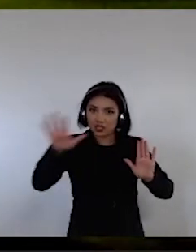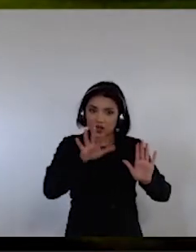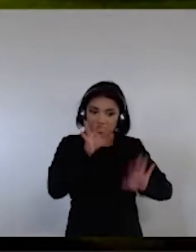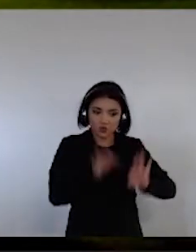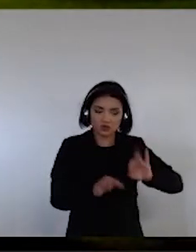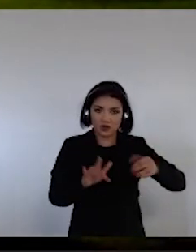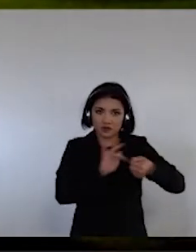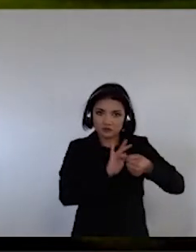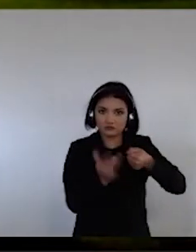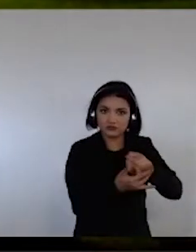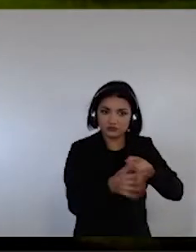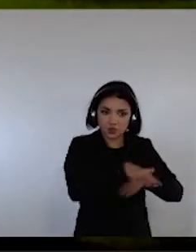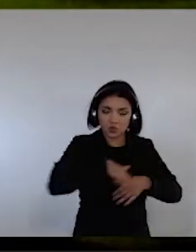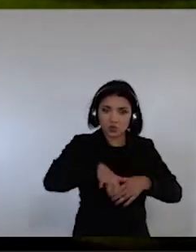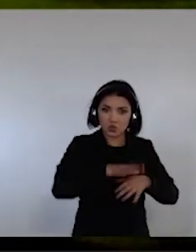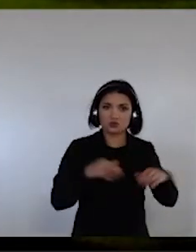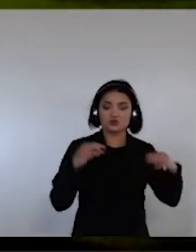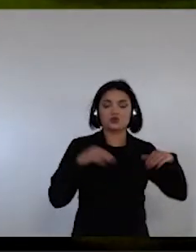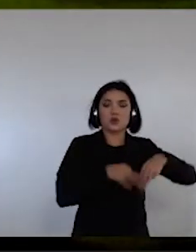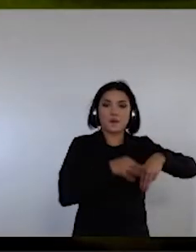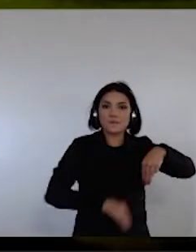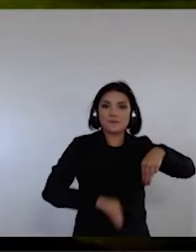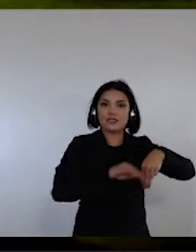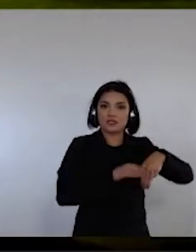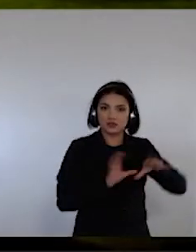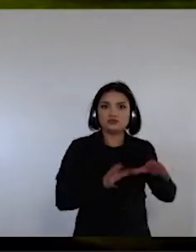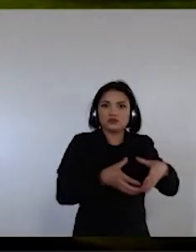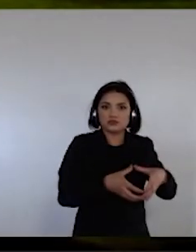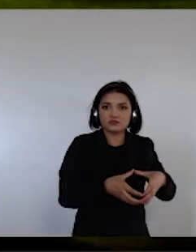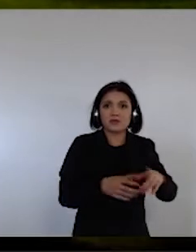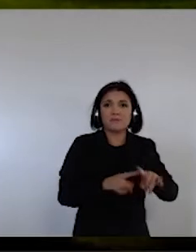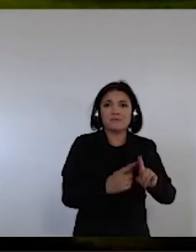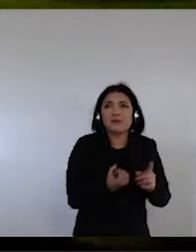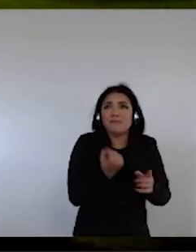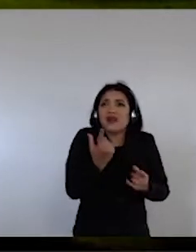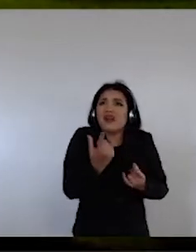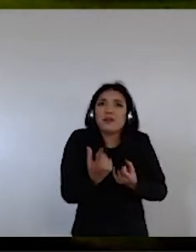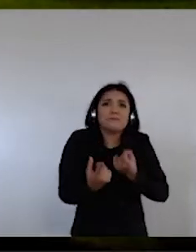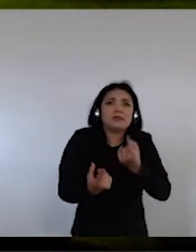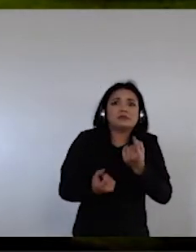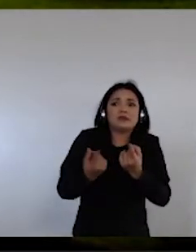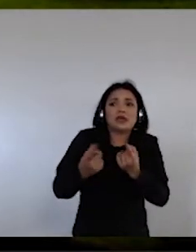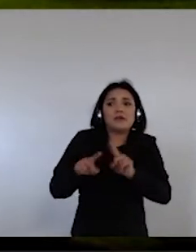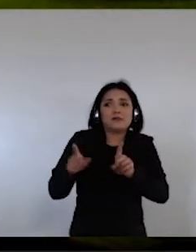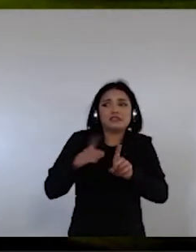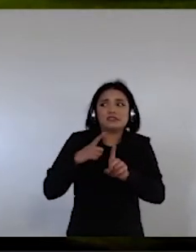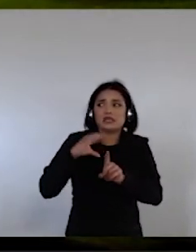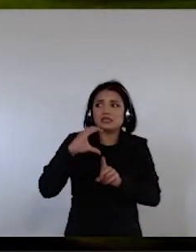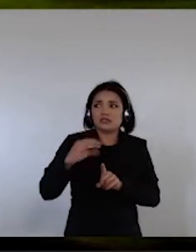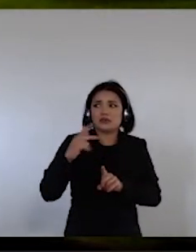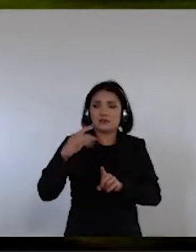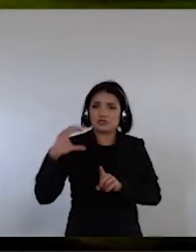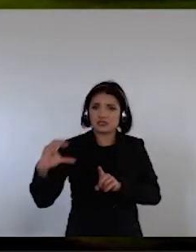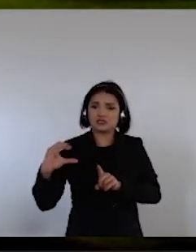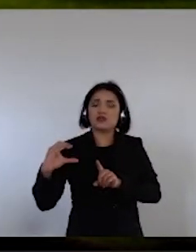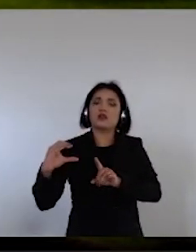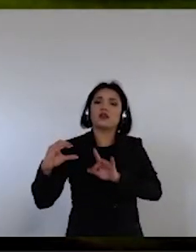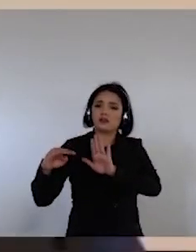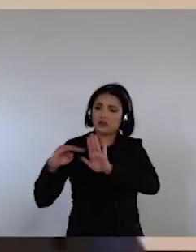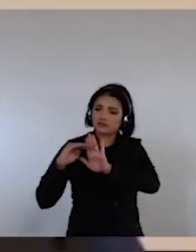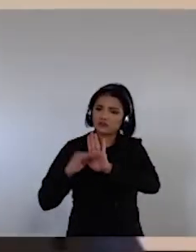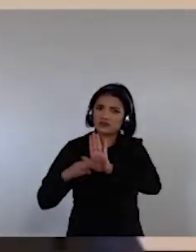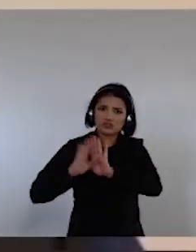qual, eu não tenho a competência para compreender como se chegou a isso, os